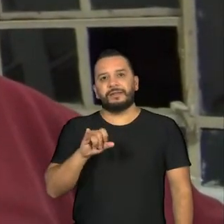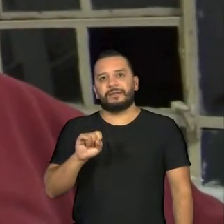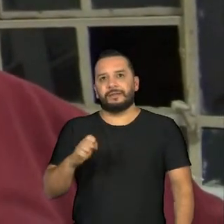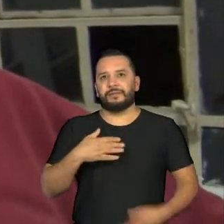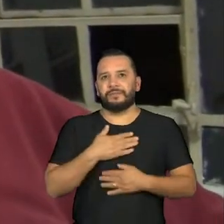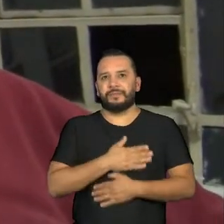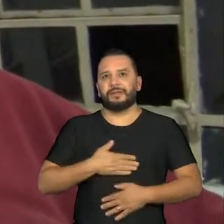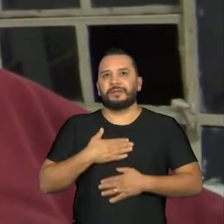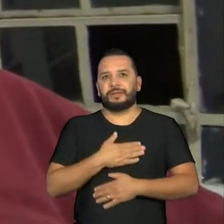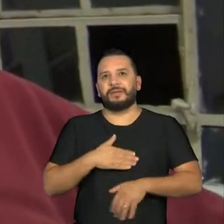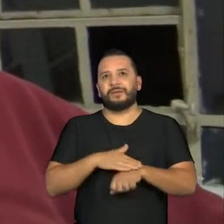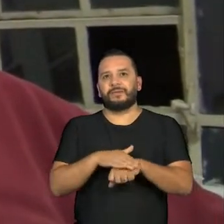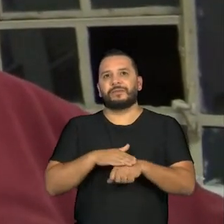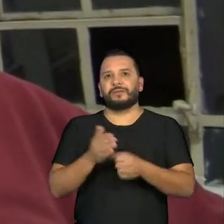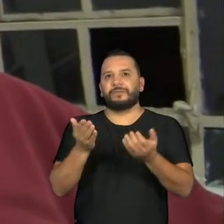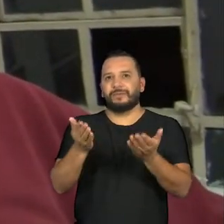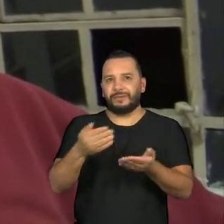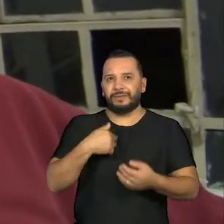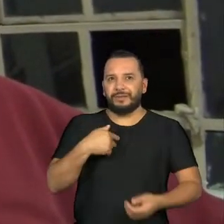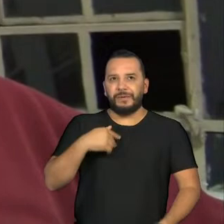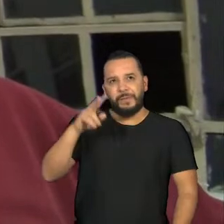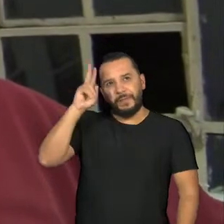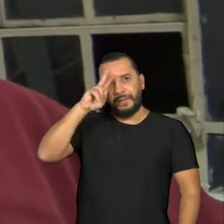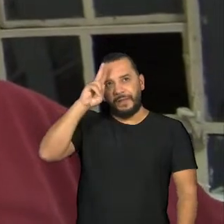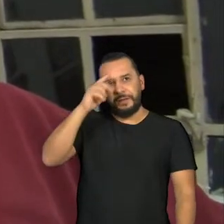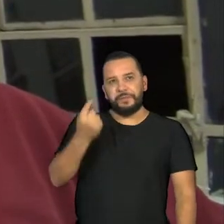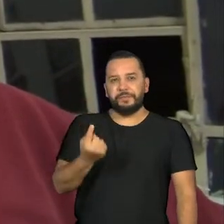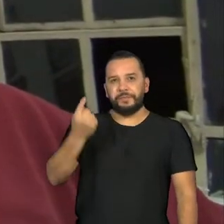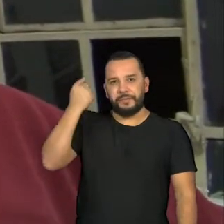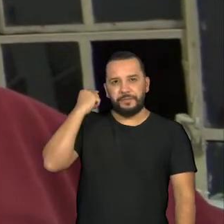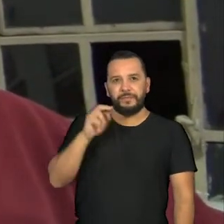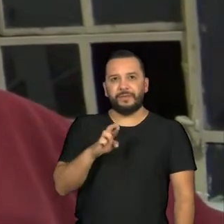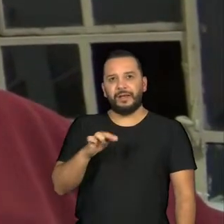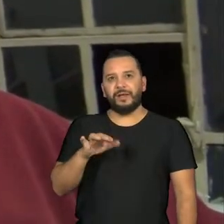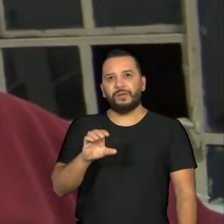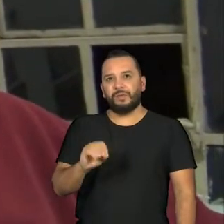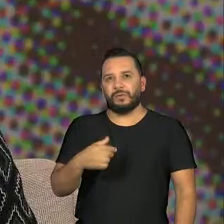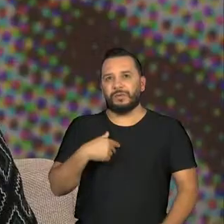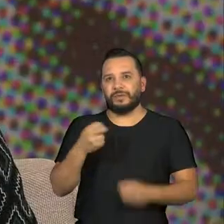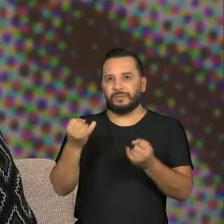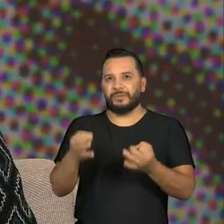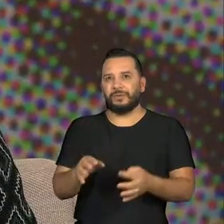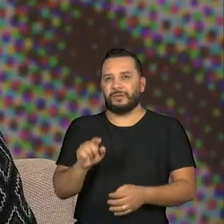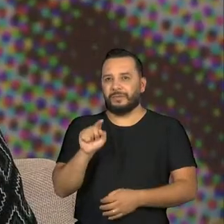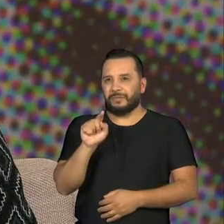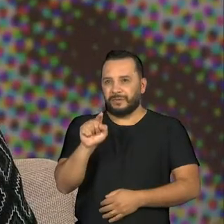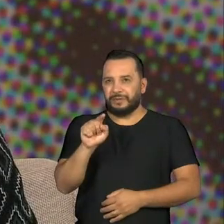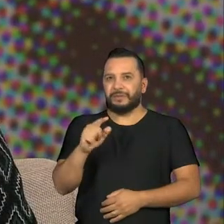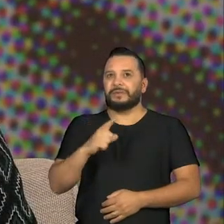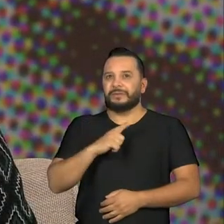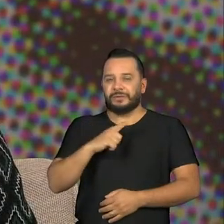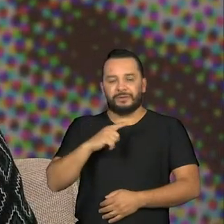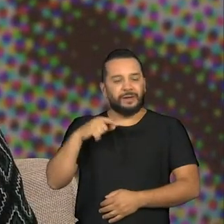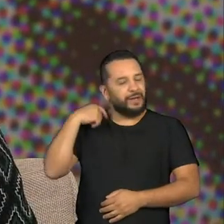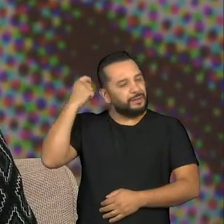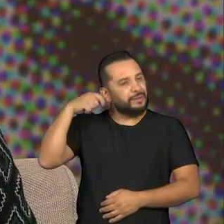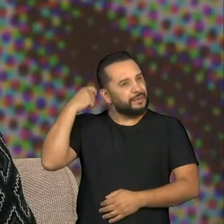você. Eu fiquei me lembrando quando o Renato Caraí falou que tinha uma